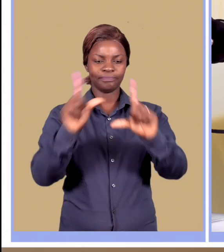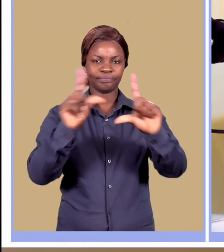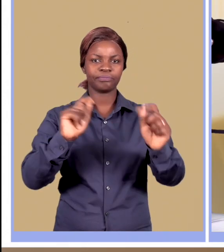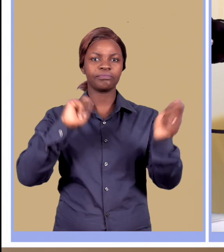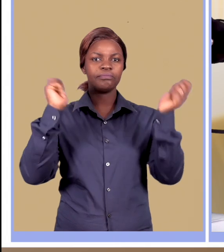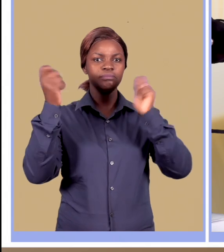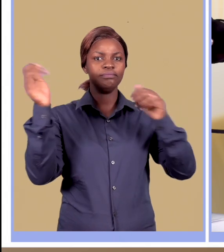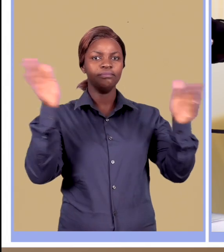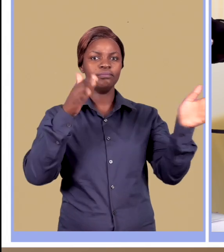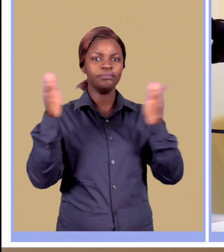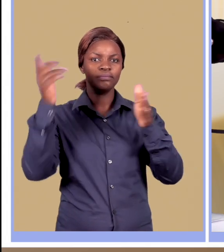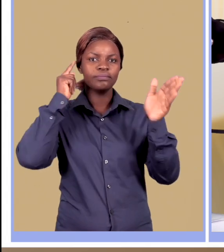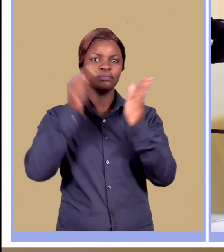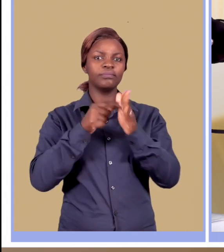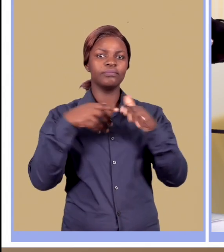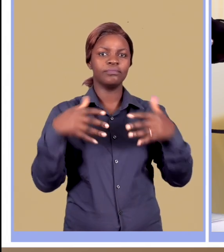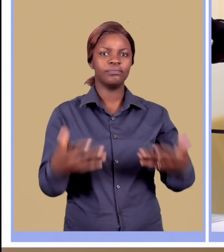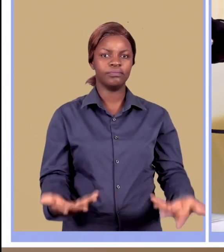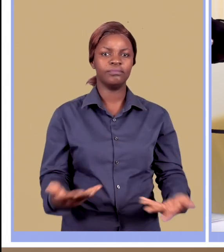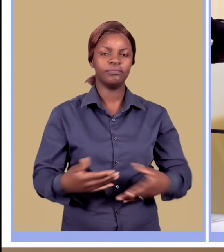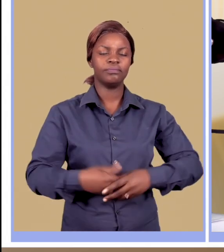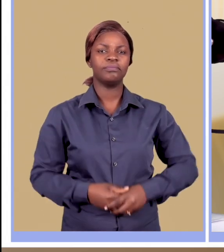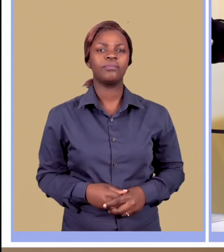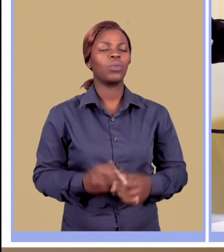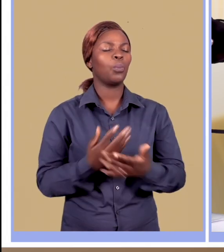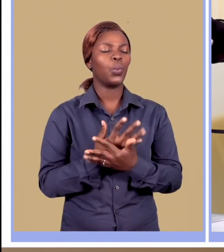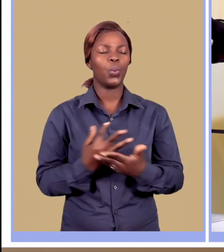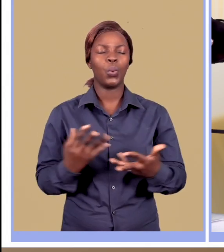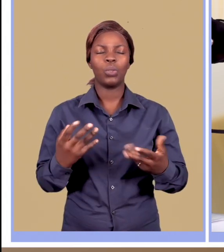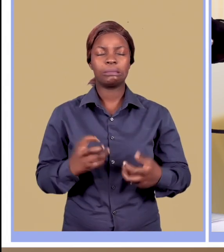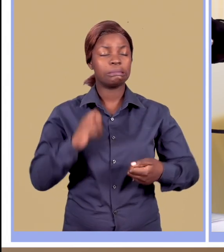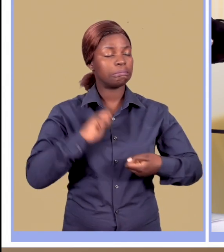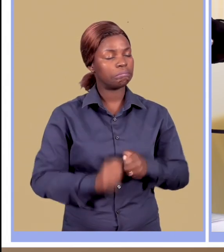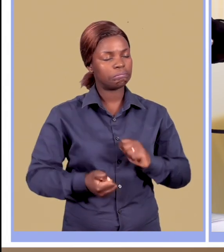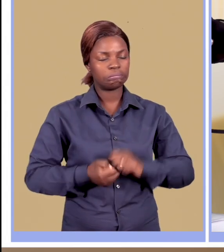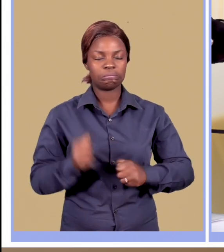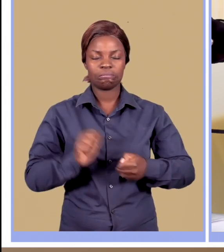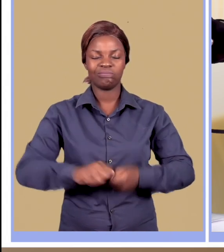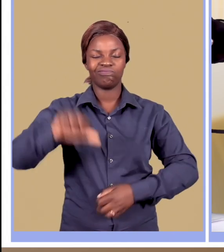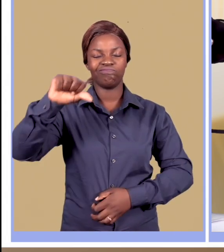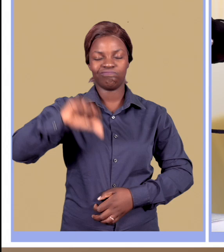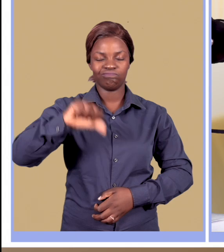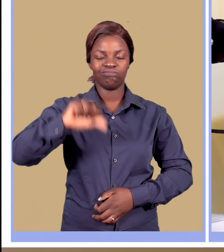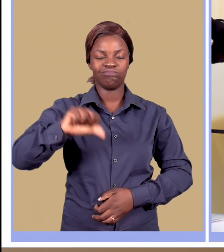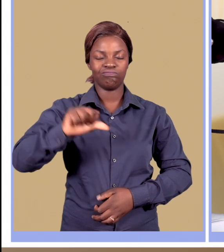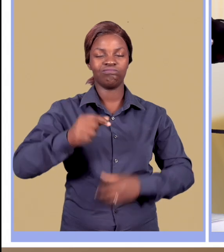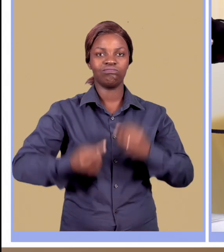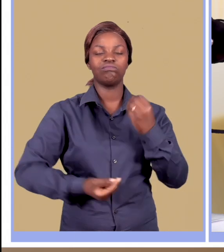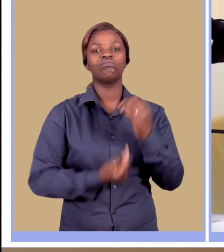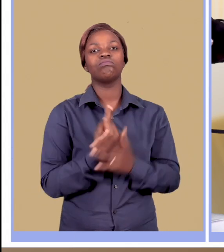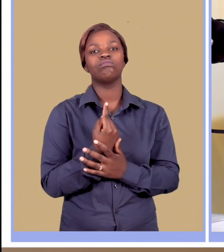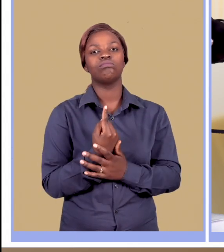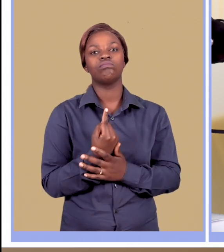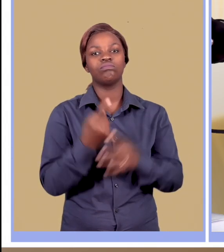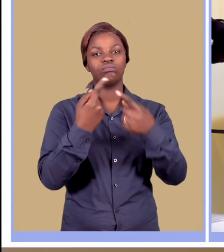Falar das mudanças climáticas é falar de uma série de problemas e constrangimentos que